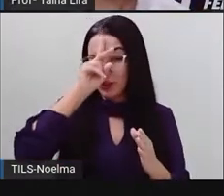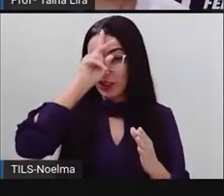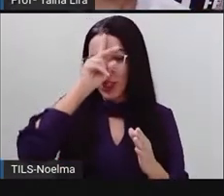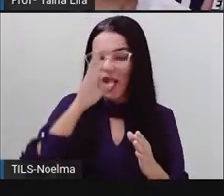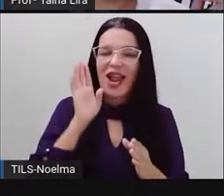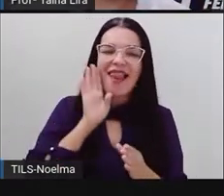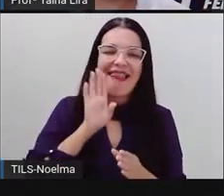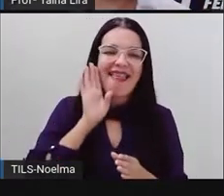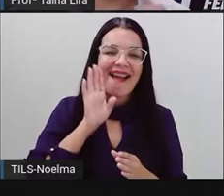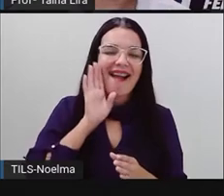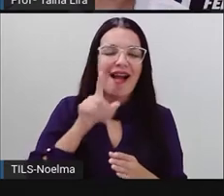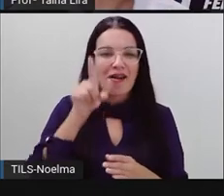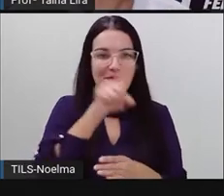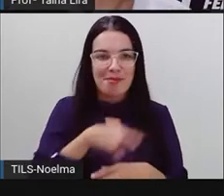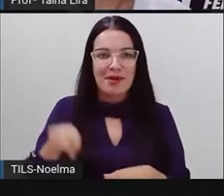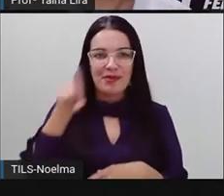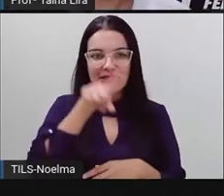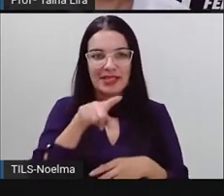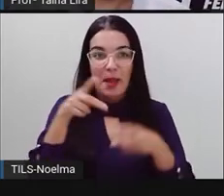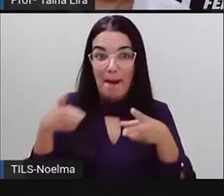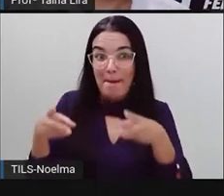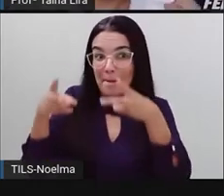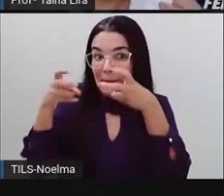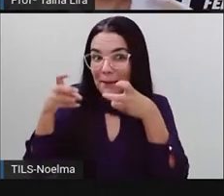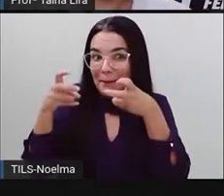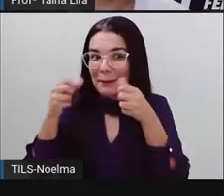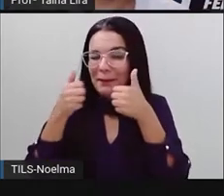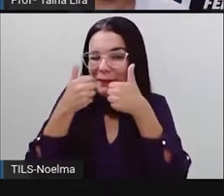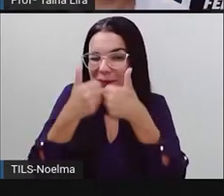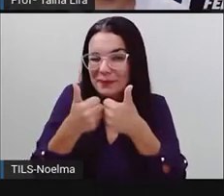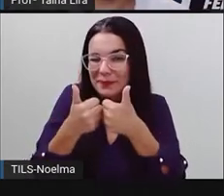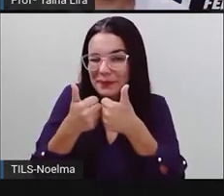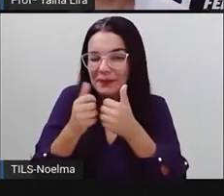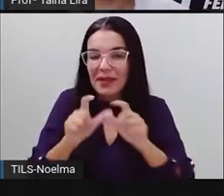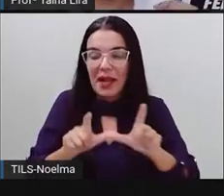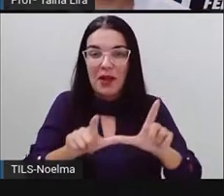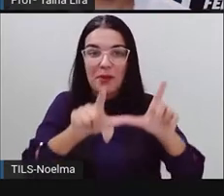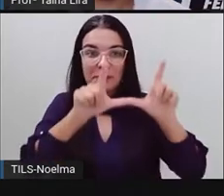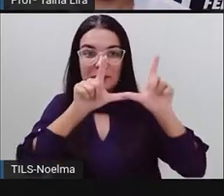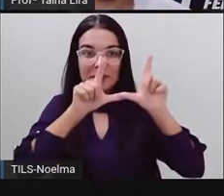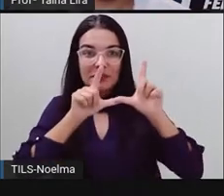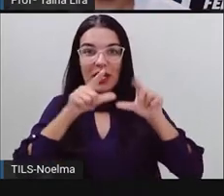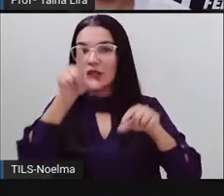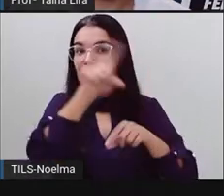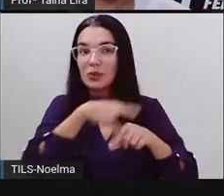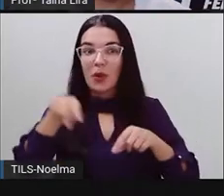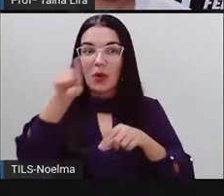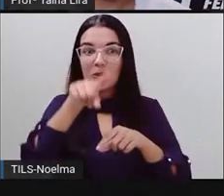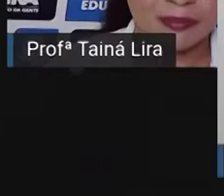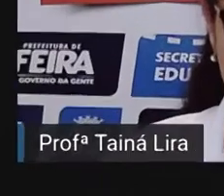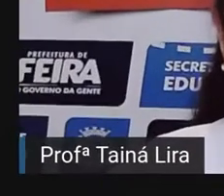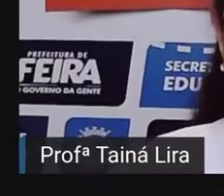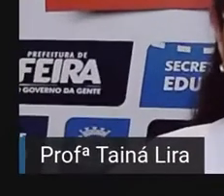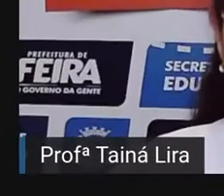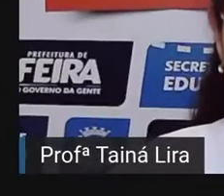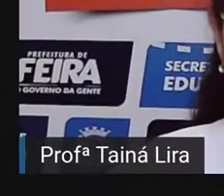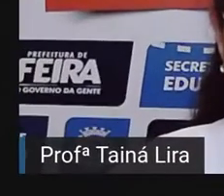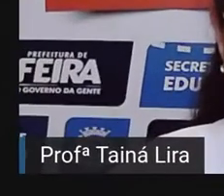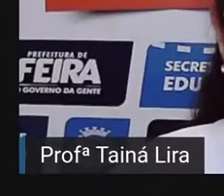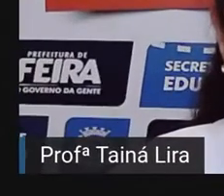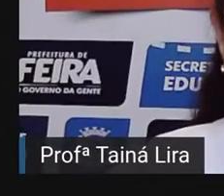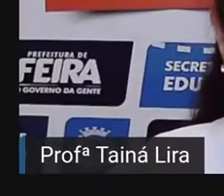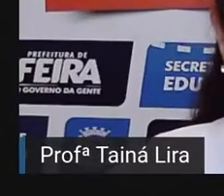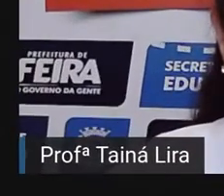que eu trouxe para vocês então ó vamos lá para vai compartilhar a tela todo mundo preparado deixar para